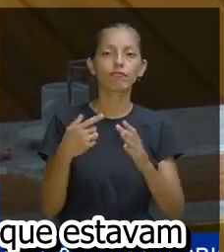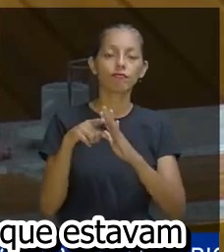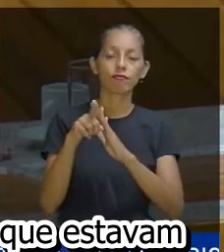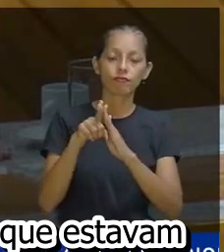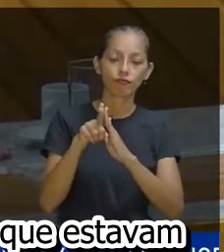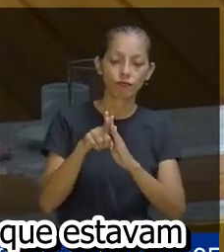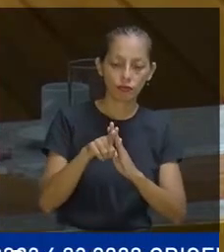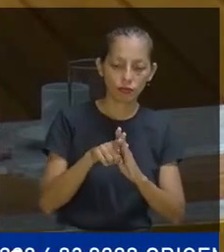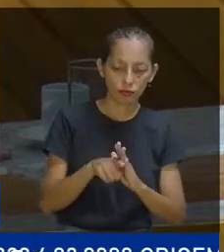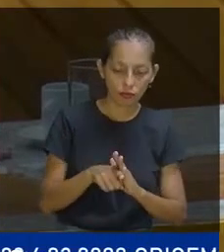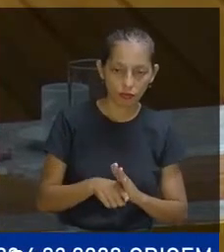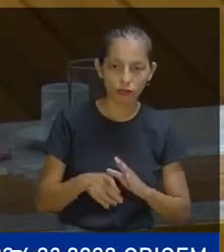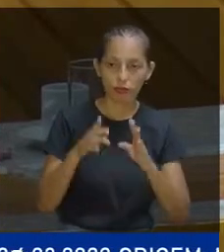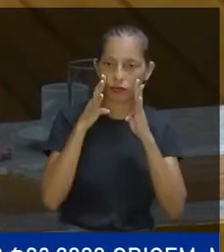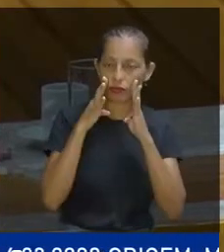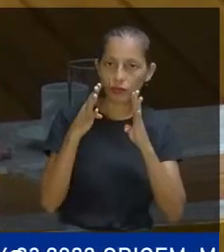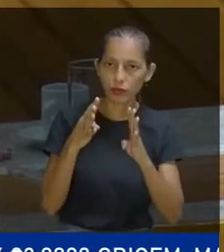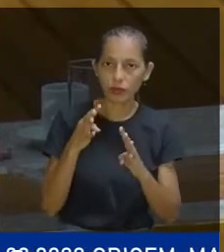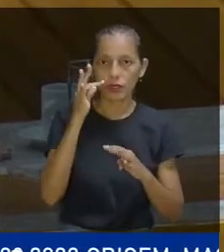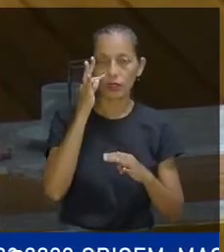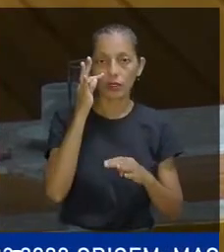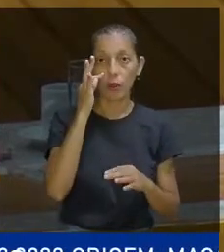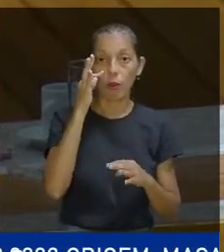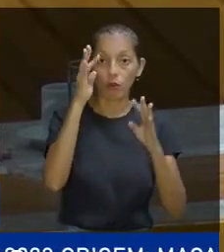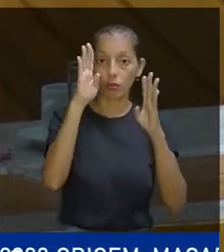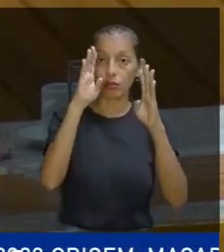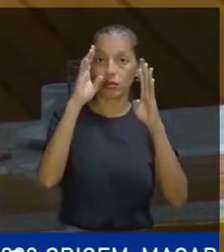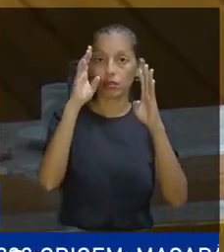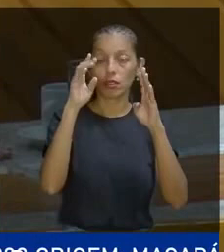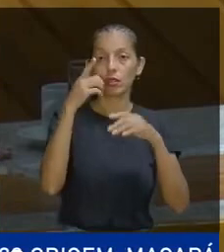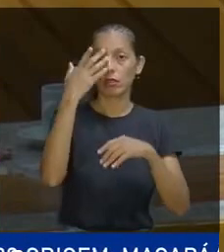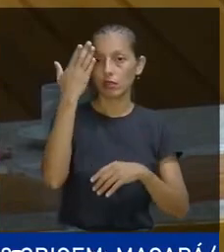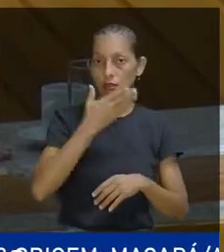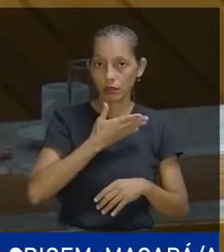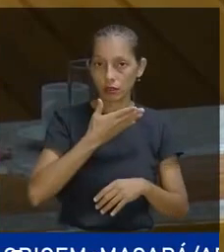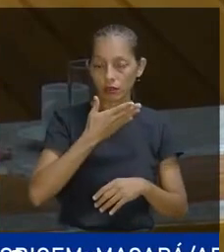ouvi os que estavam arrolados pelo